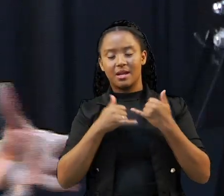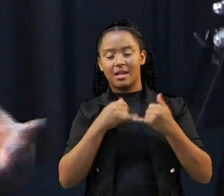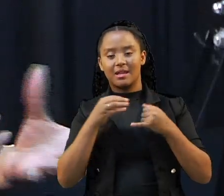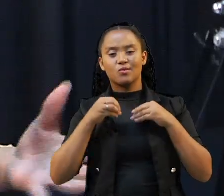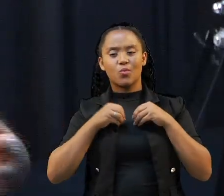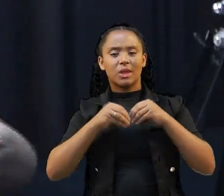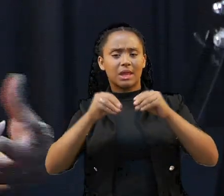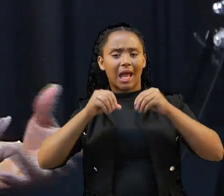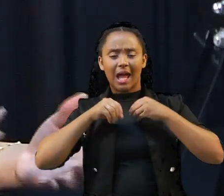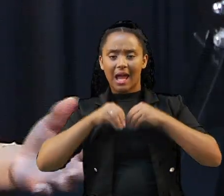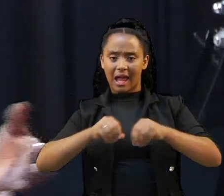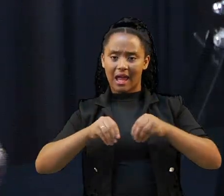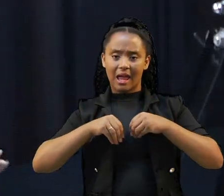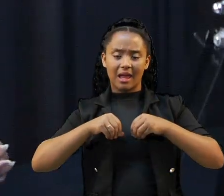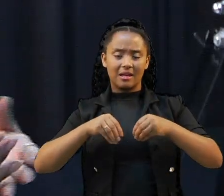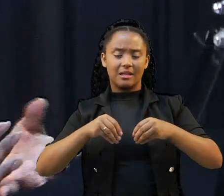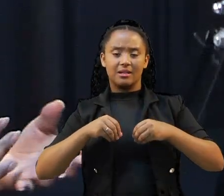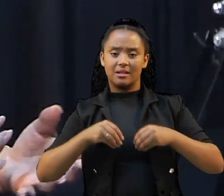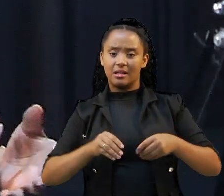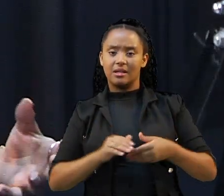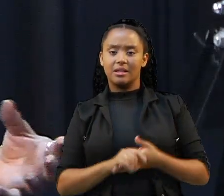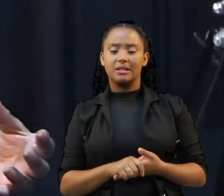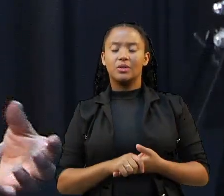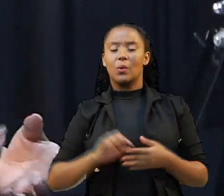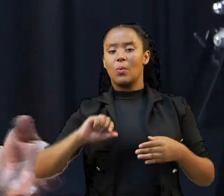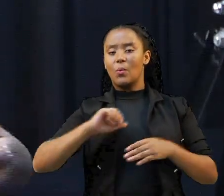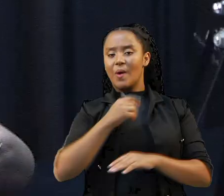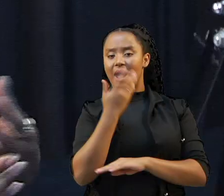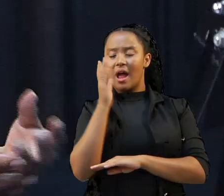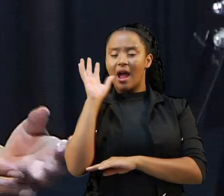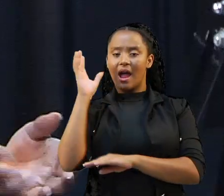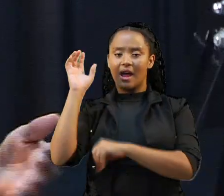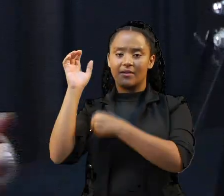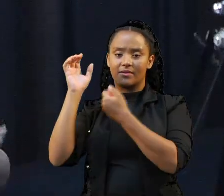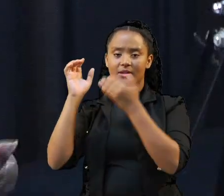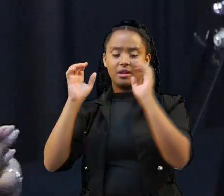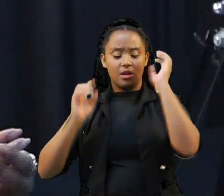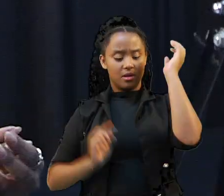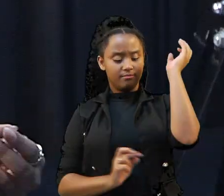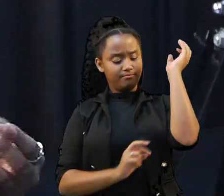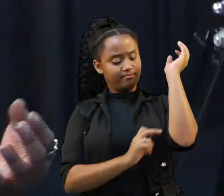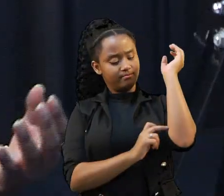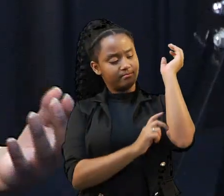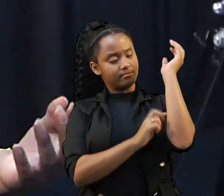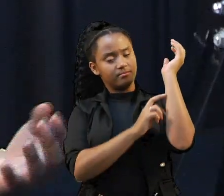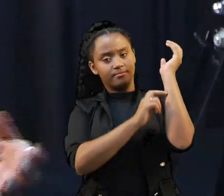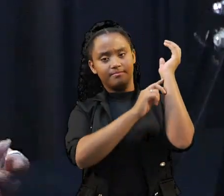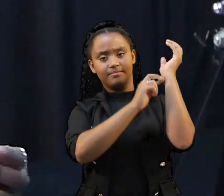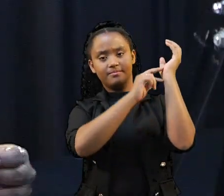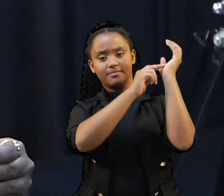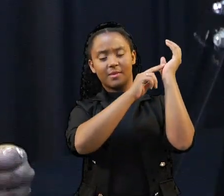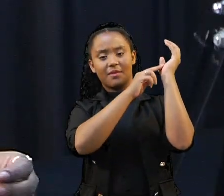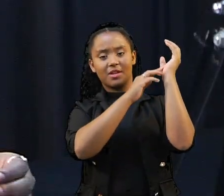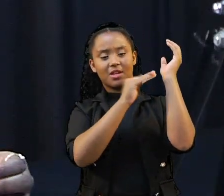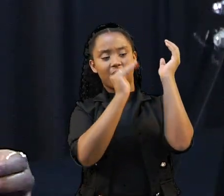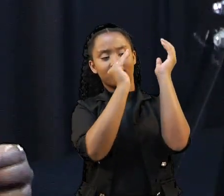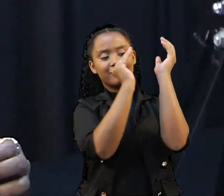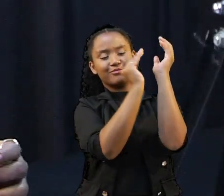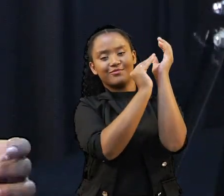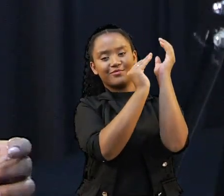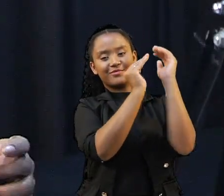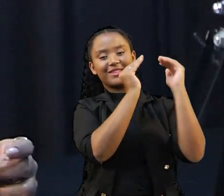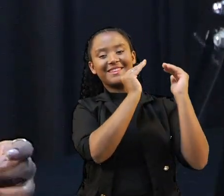na terra, com árvores, subindo em árvore, a gente brincava de casinha nas árvores,